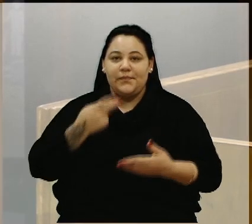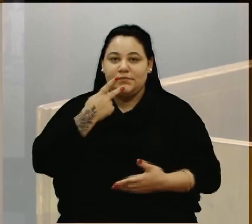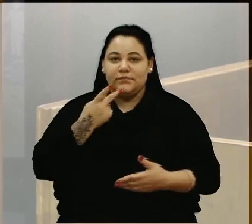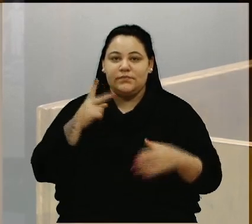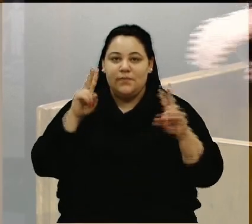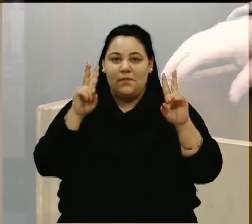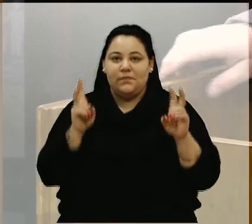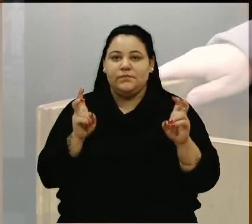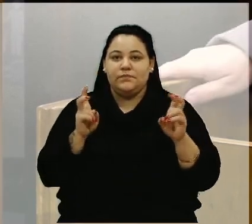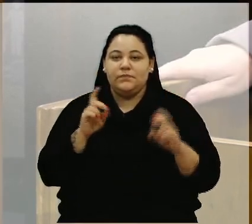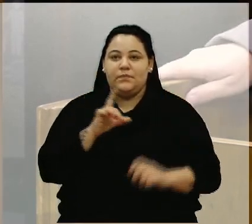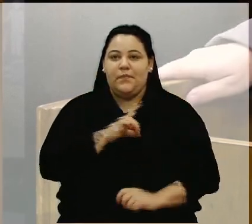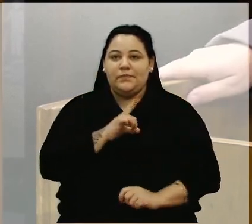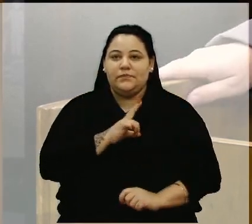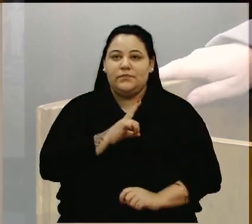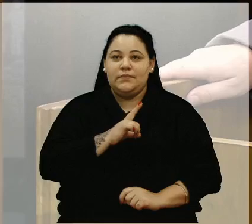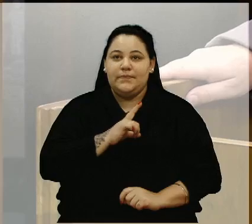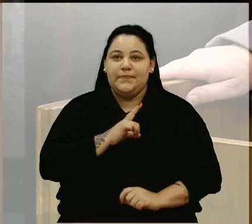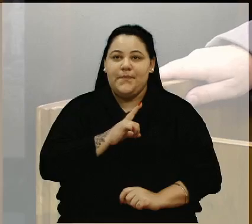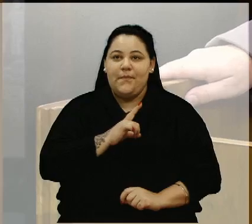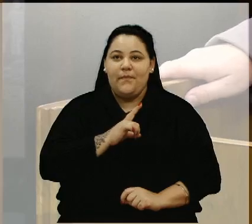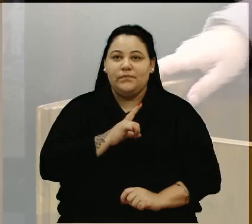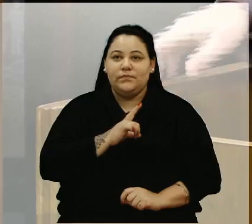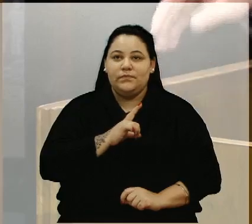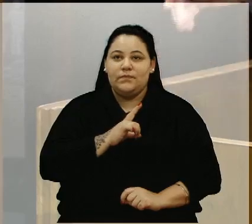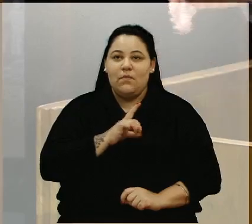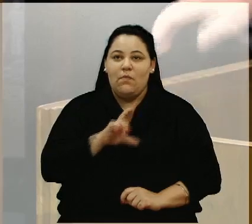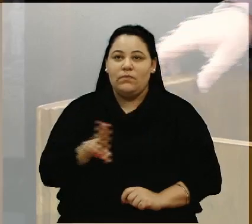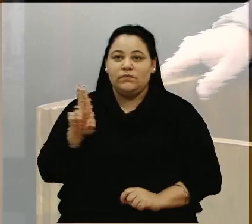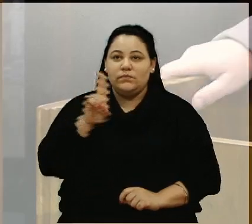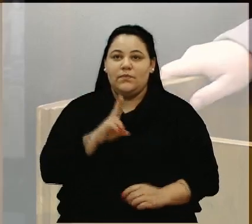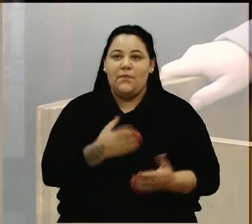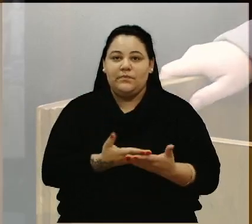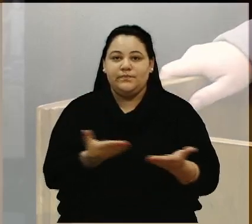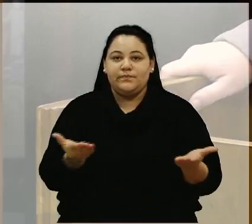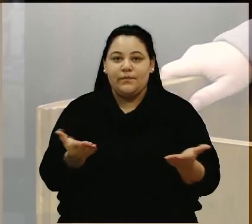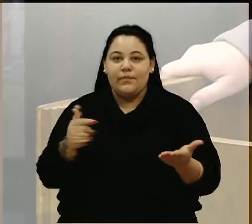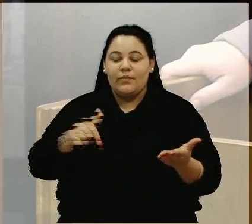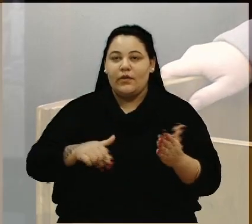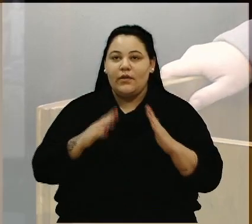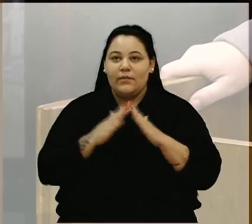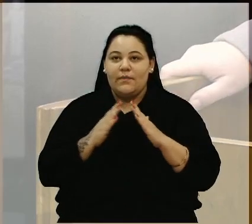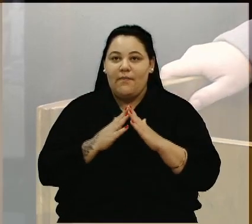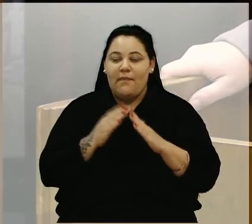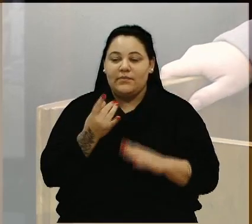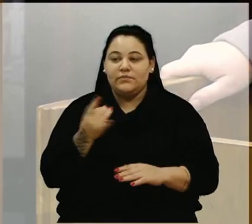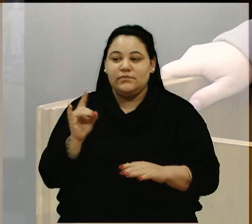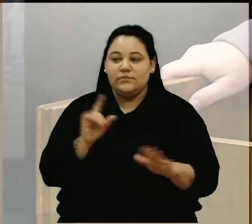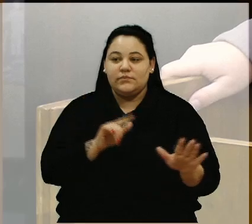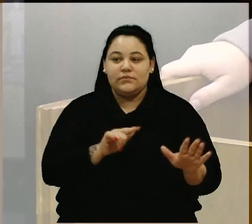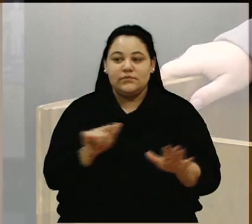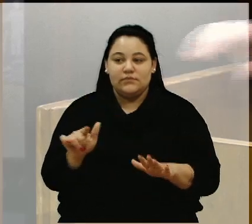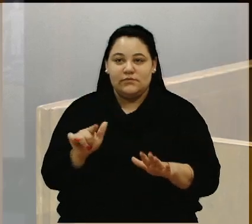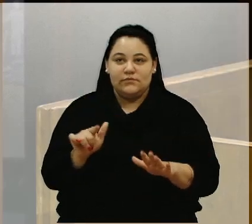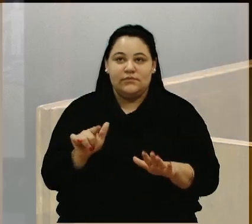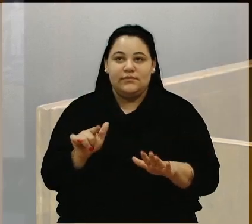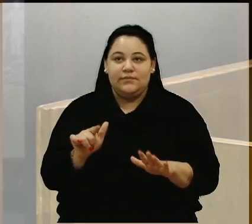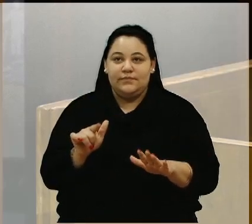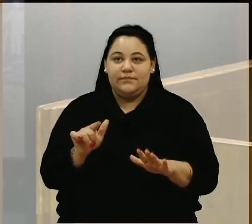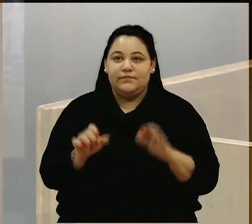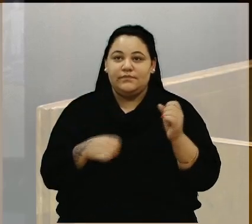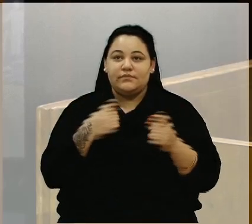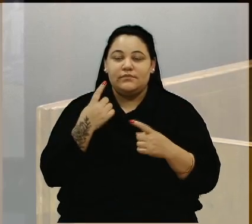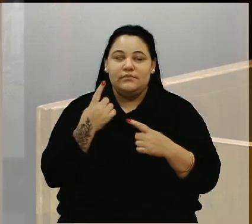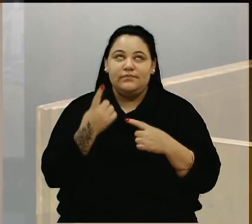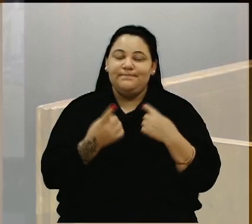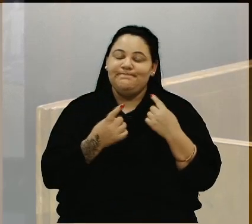tem ocupado bastante espaço dessa casa nos últimos tempos e nas últimas semanas mais ainda. Algumas questões que